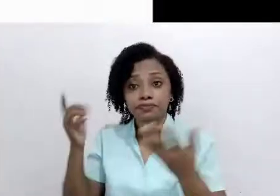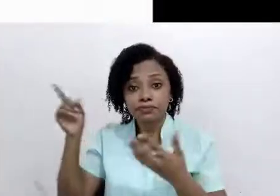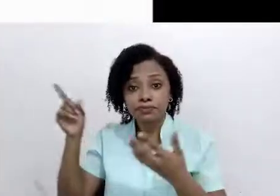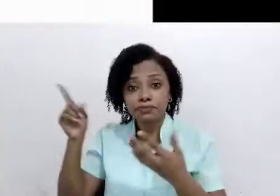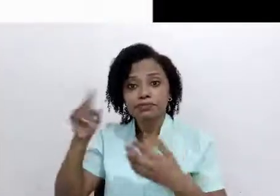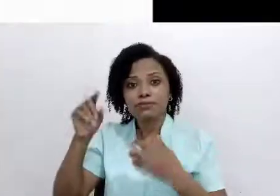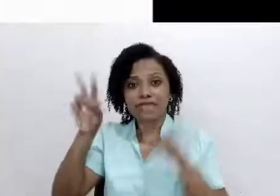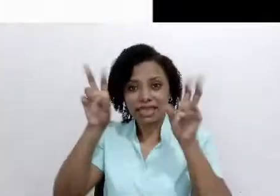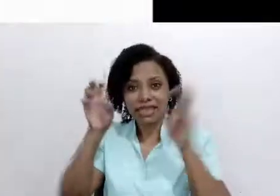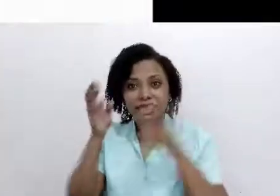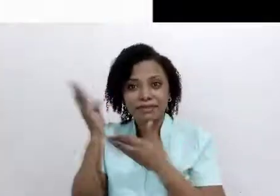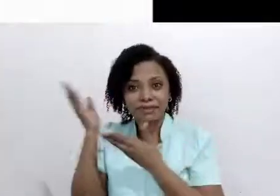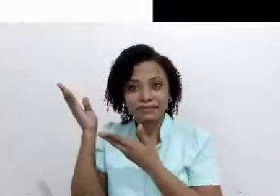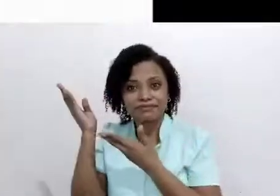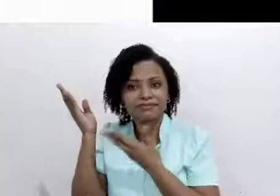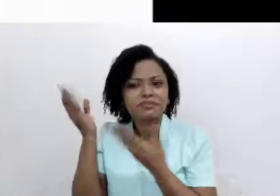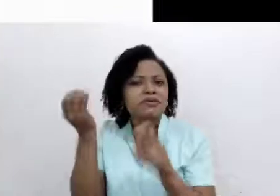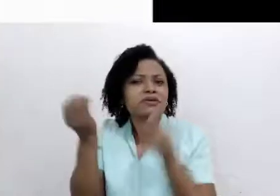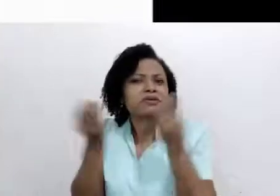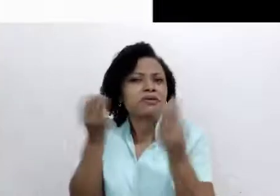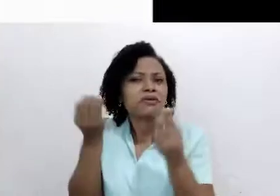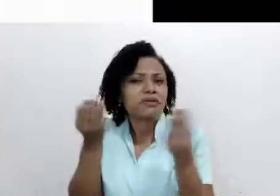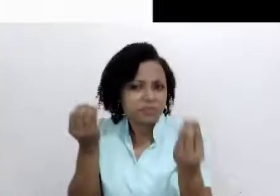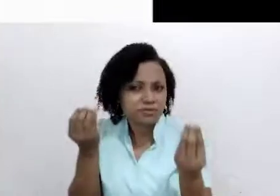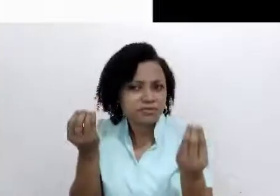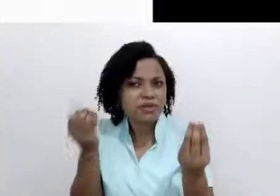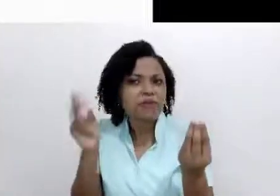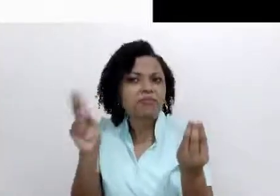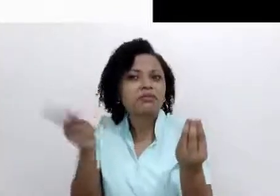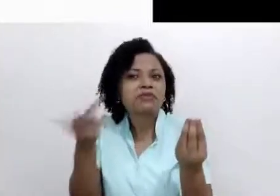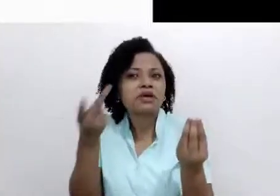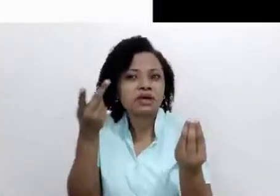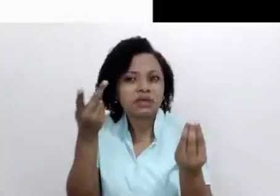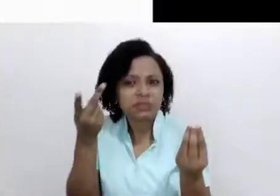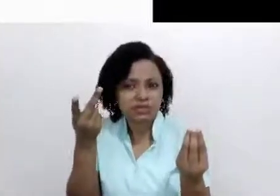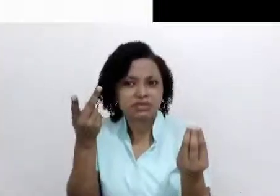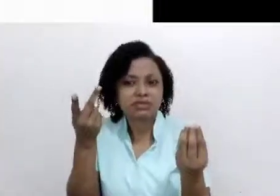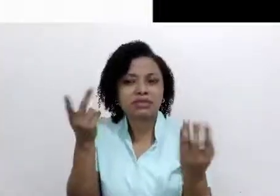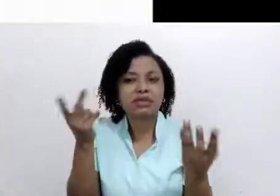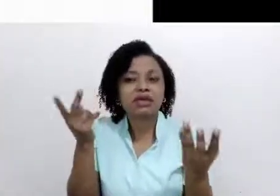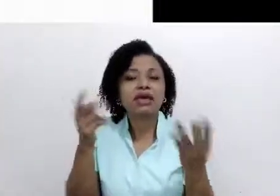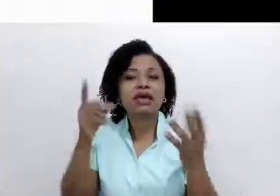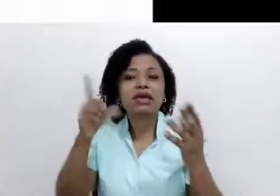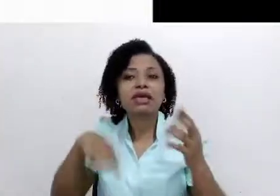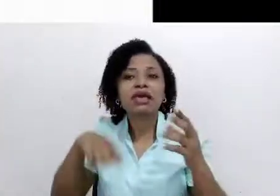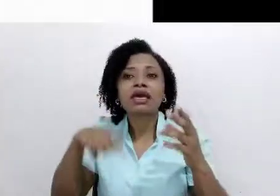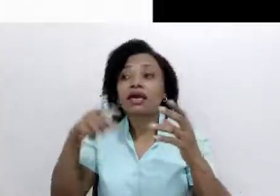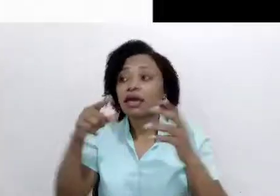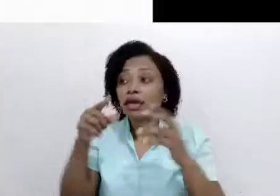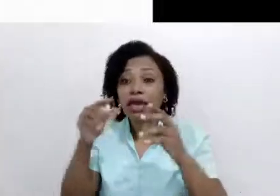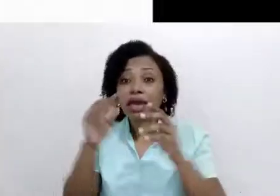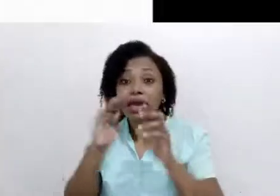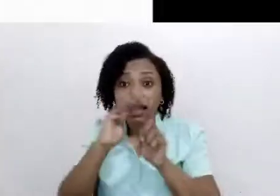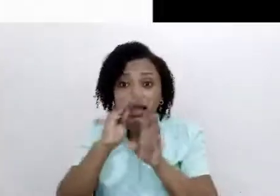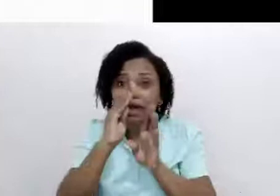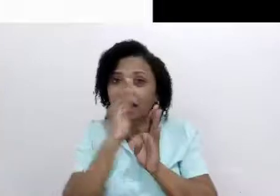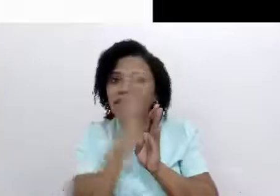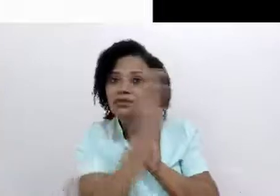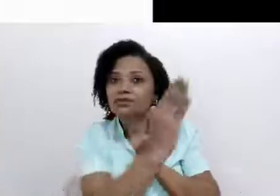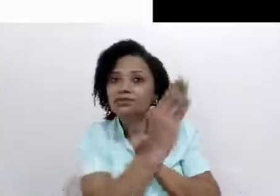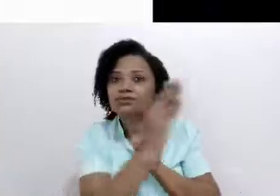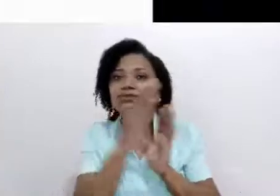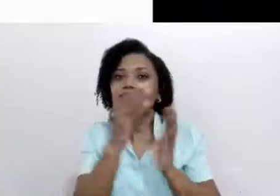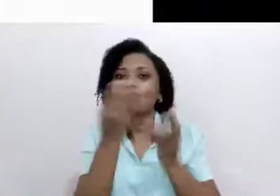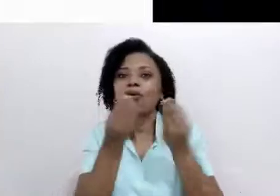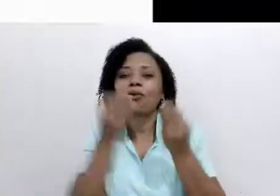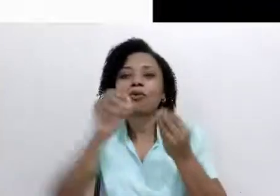Nos eclipses, os eclipses eles ocorrem devido ao princípio da propagação retilínea da